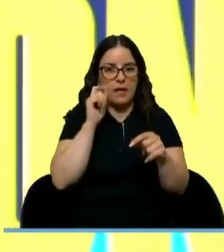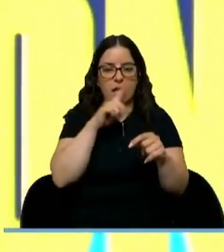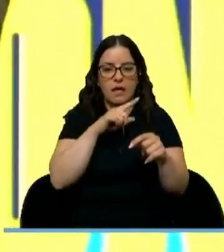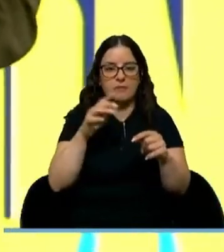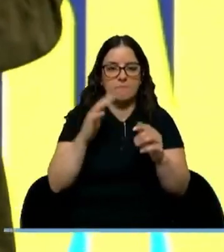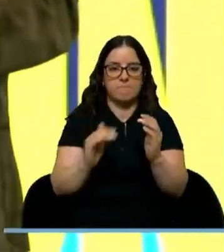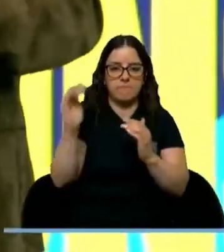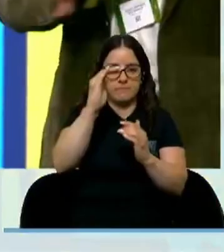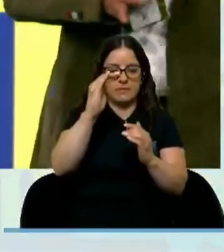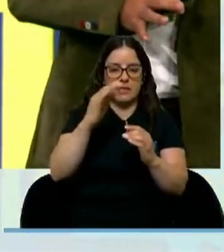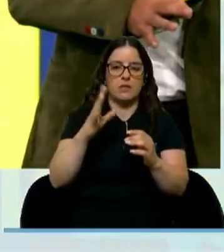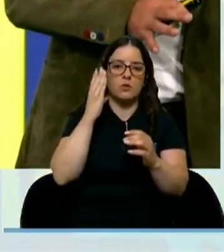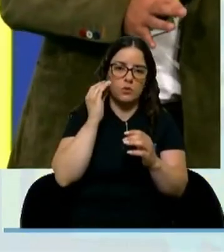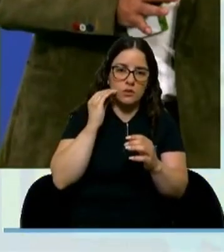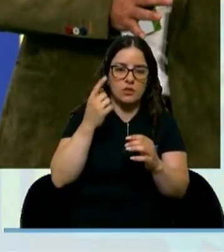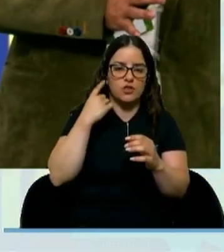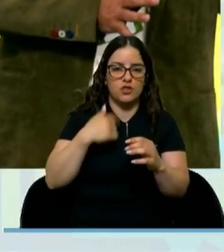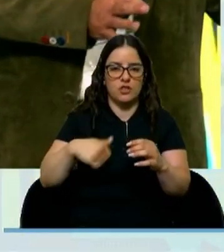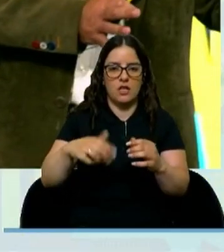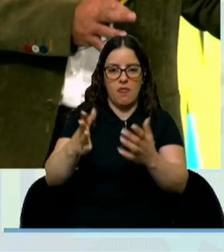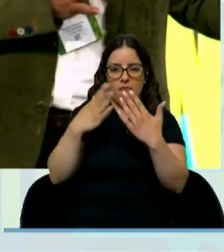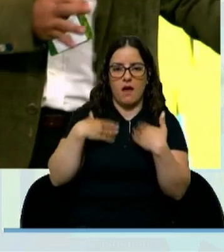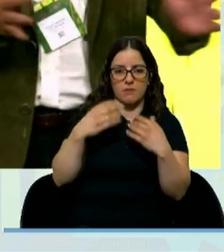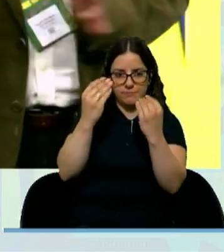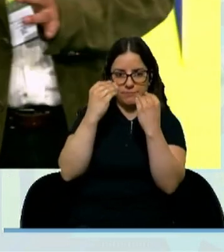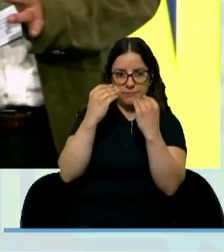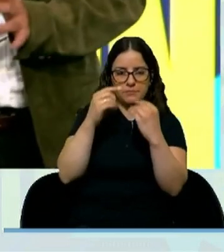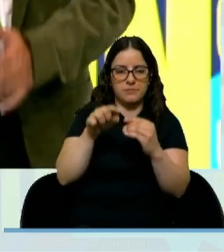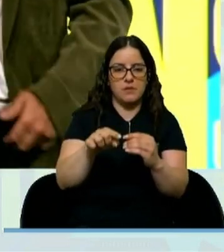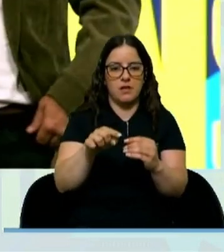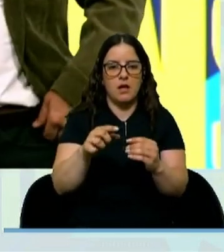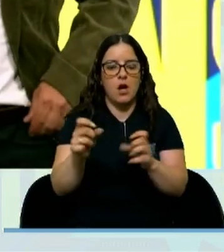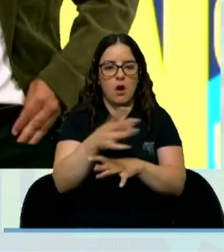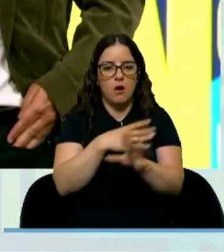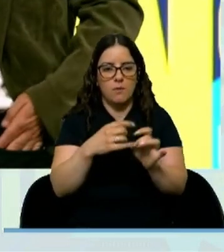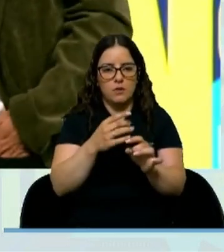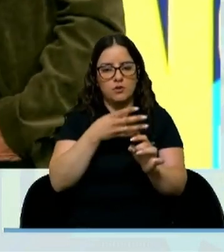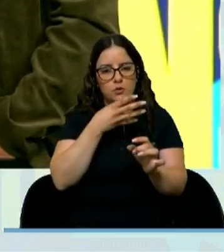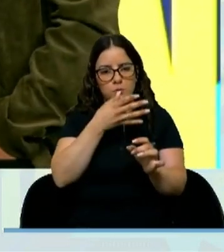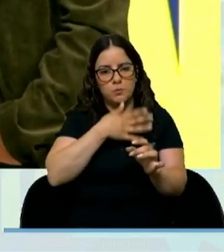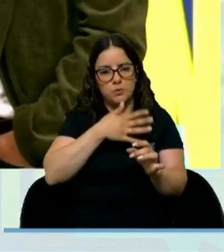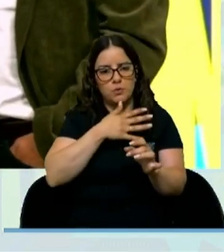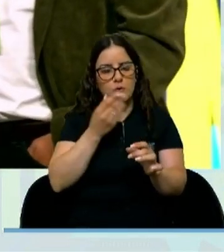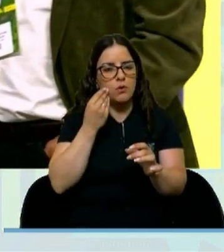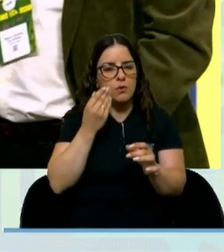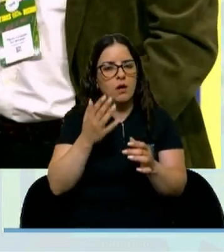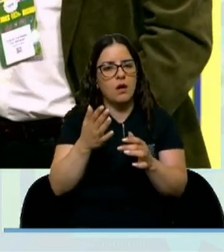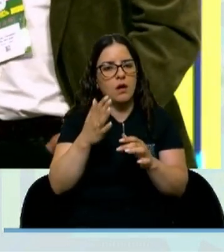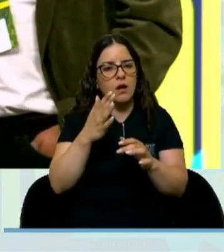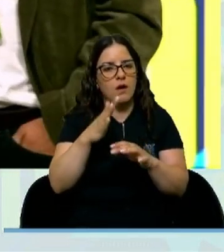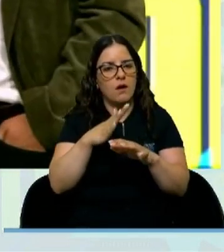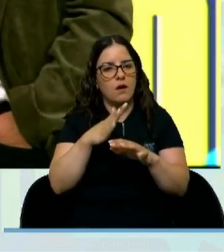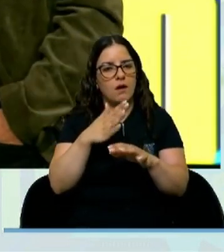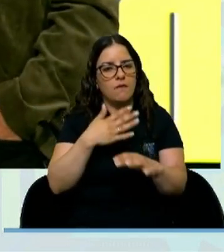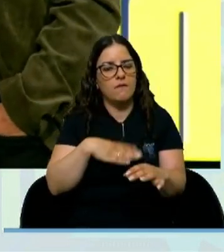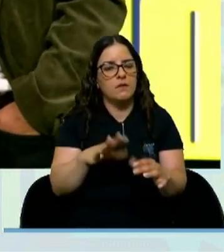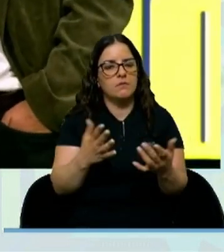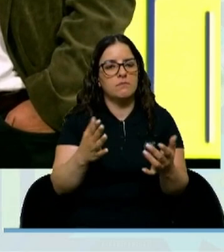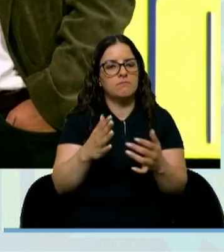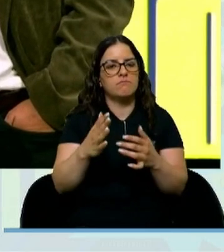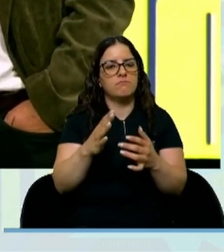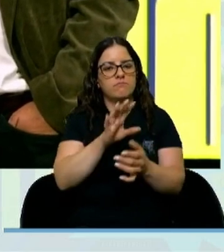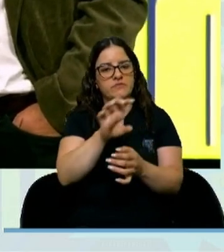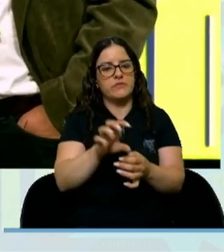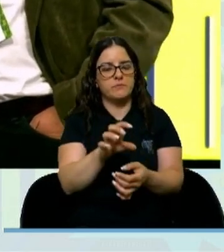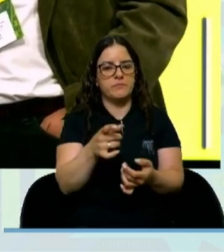Europa recentemente disse-nos como é que quer fazer. Então, nós, na regulação, e portanto, volto à